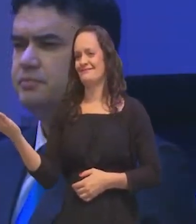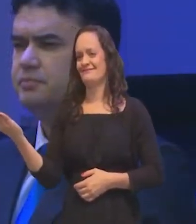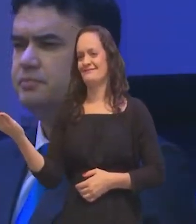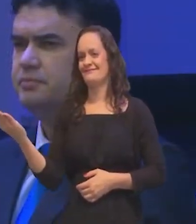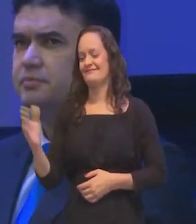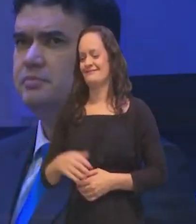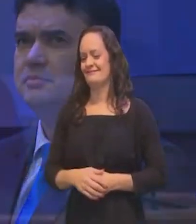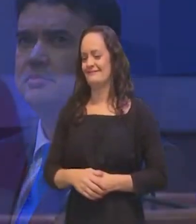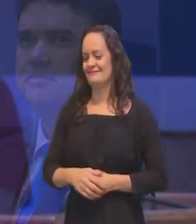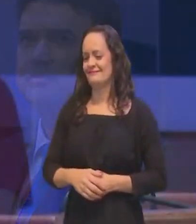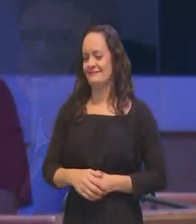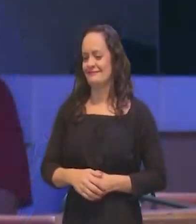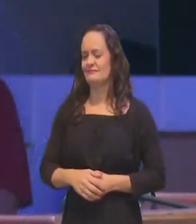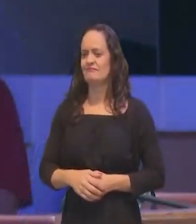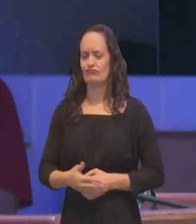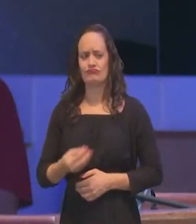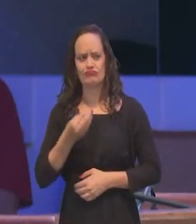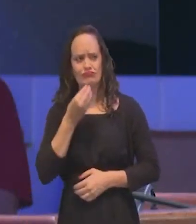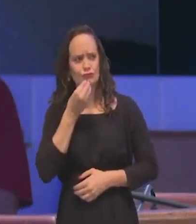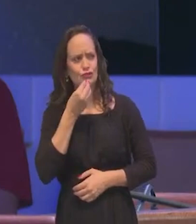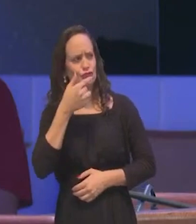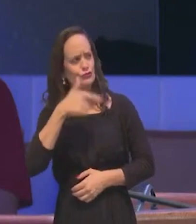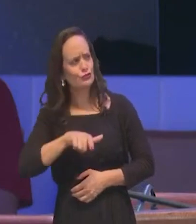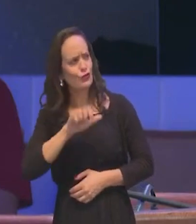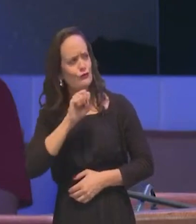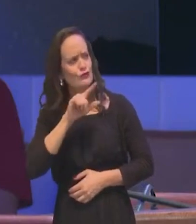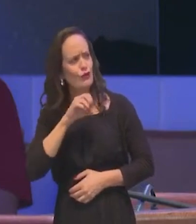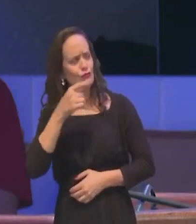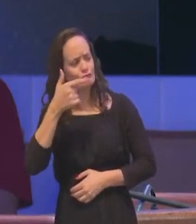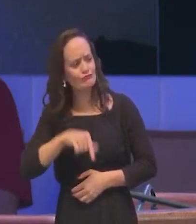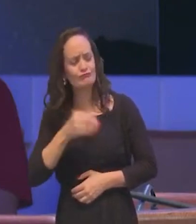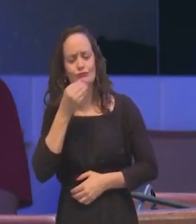Se pudéssemos que essa irmã repetisse esse hino,